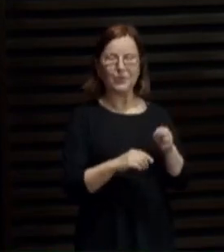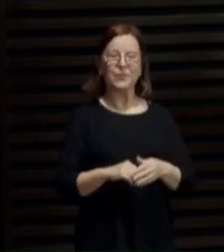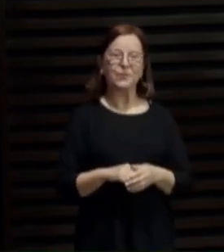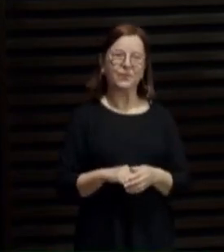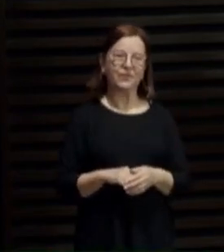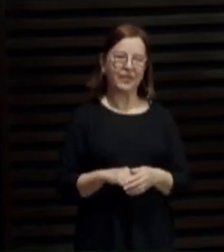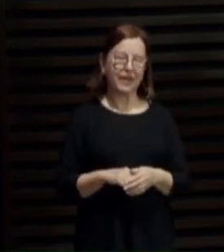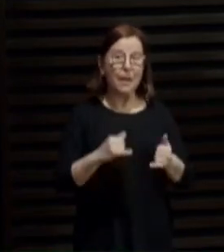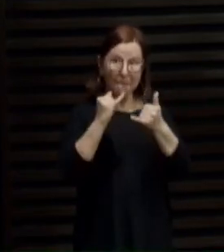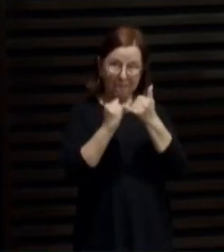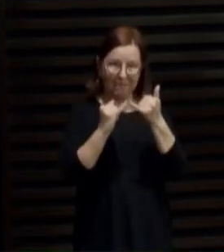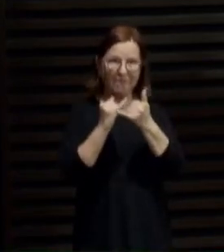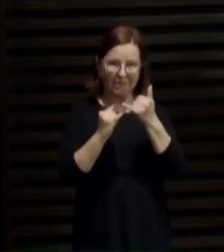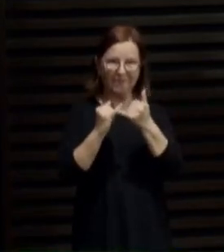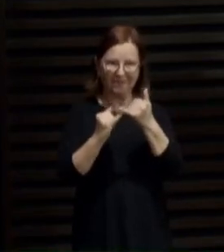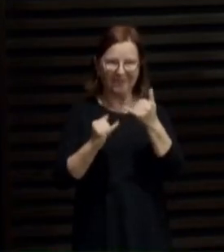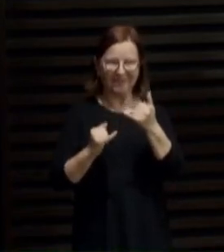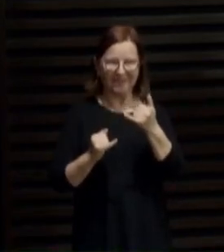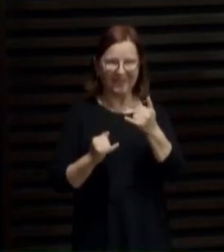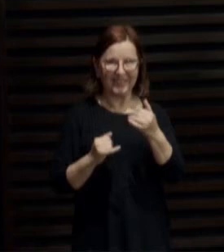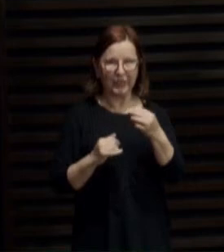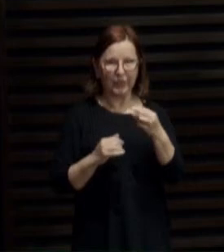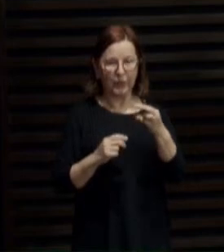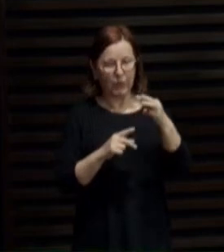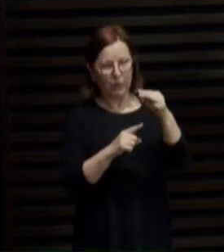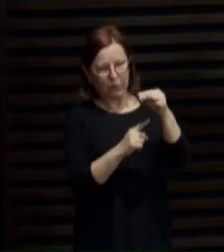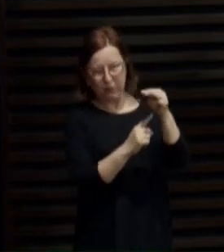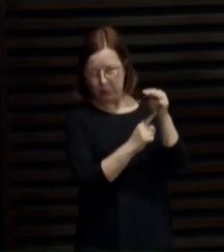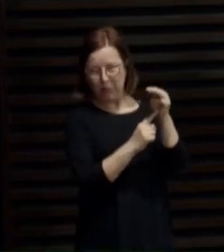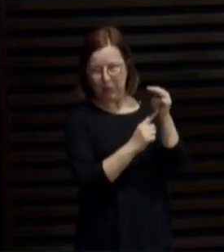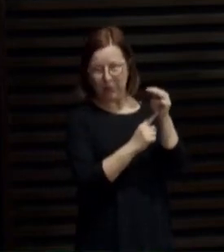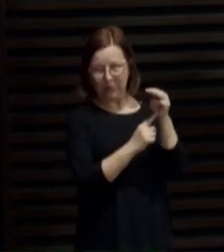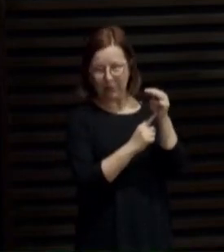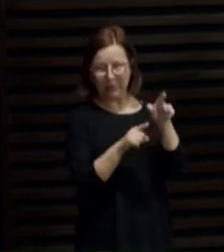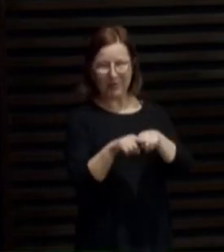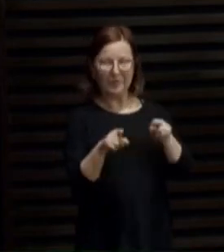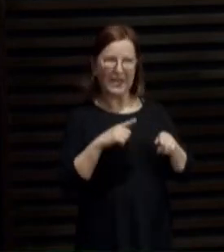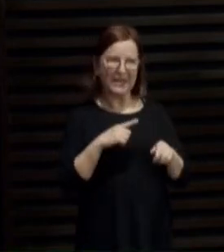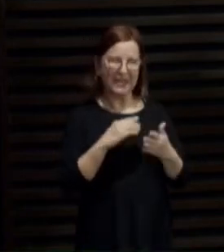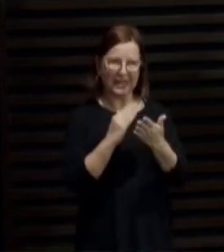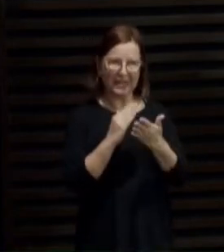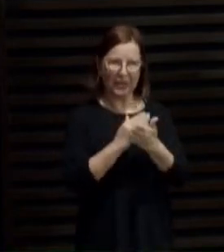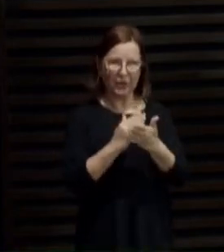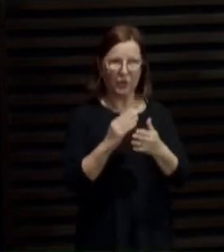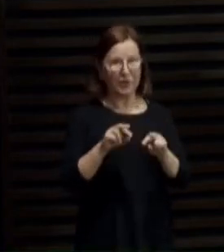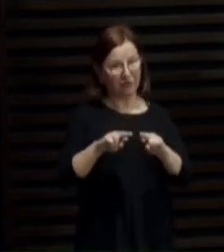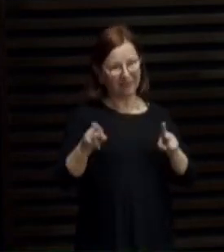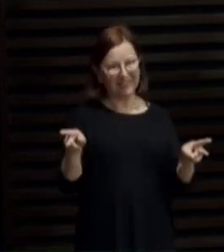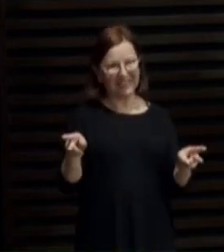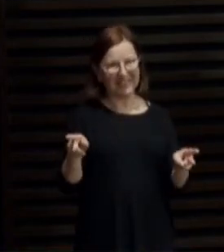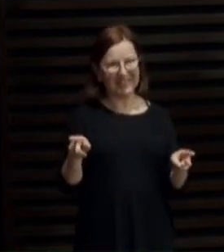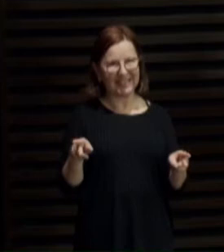E ele parece com o trigo, mas ele tem algumas diferenças, que